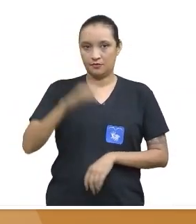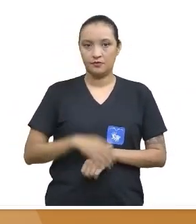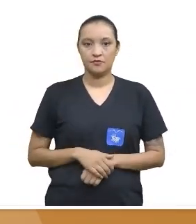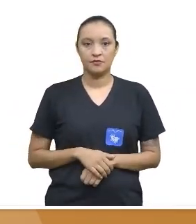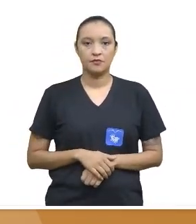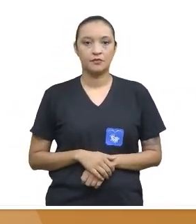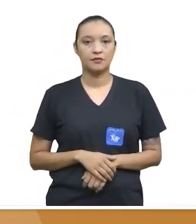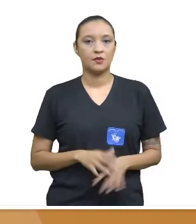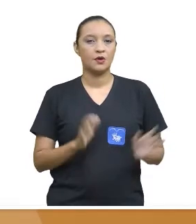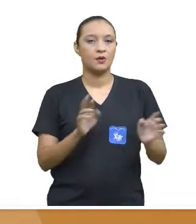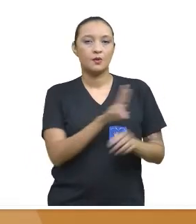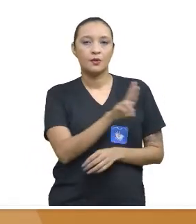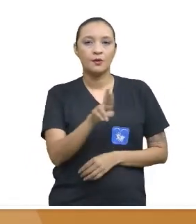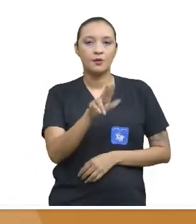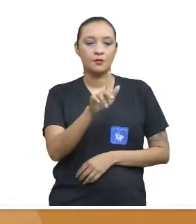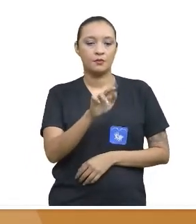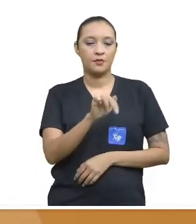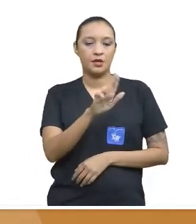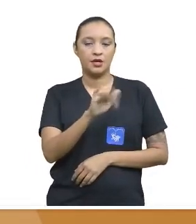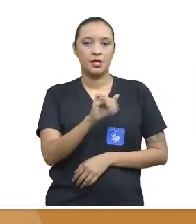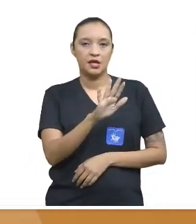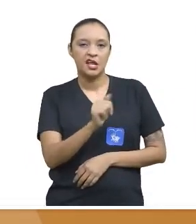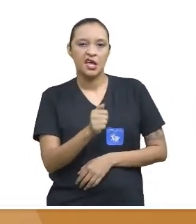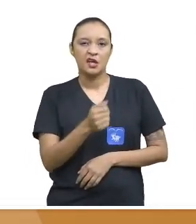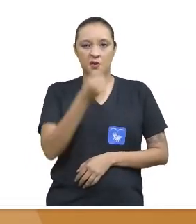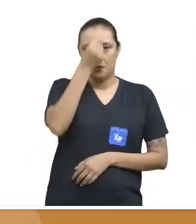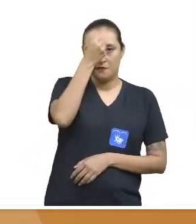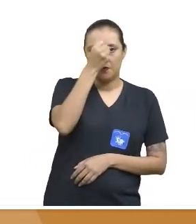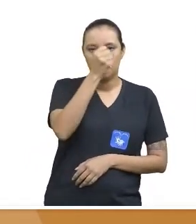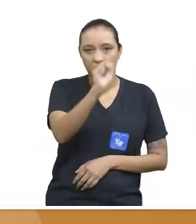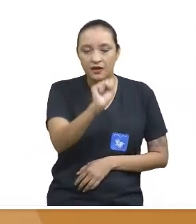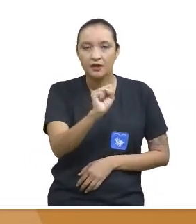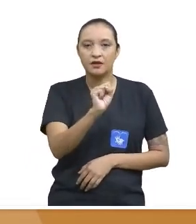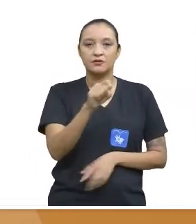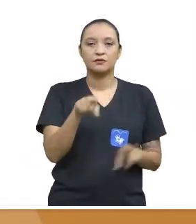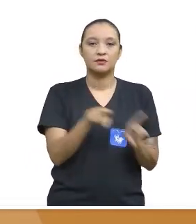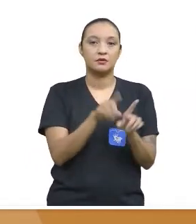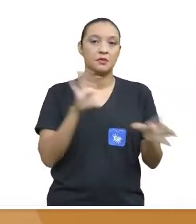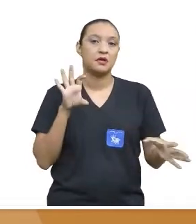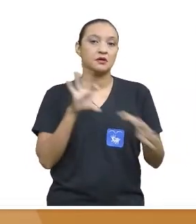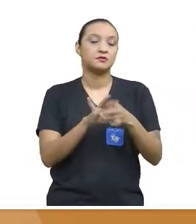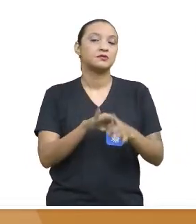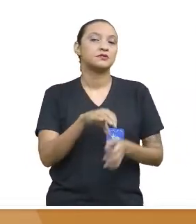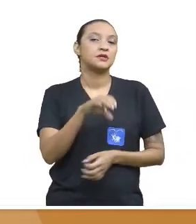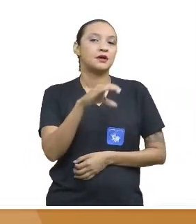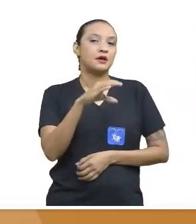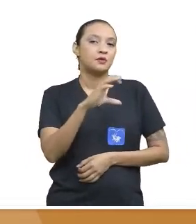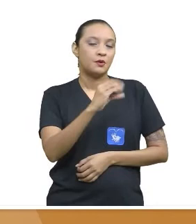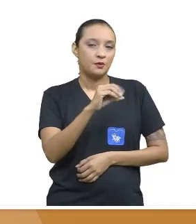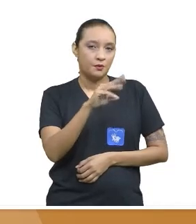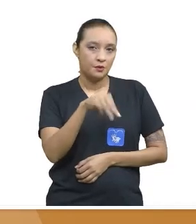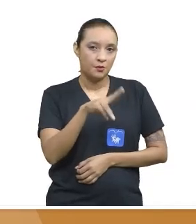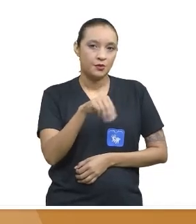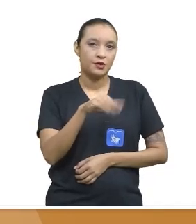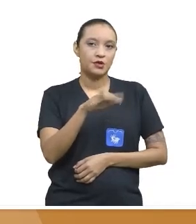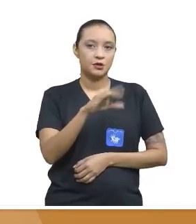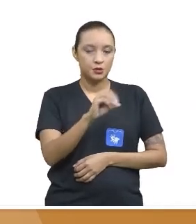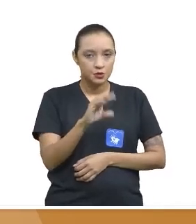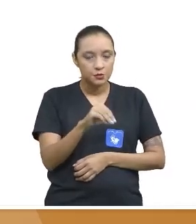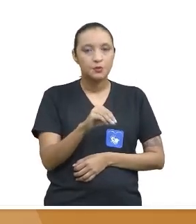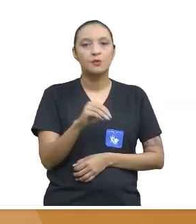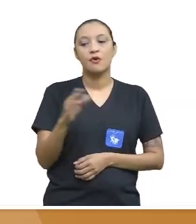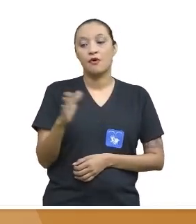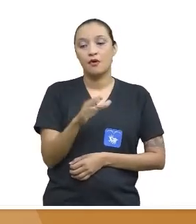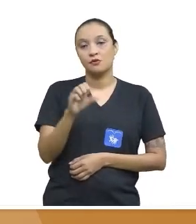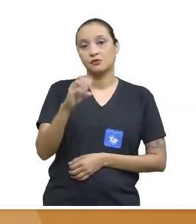como guerrilheiros, subversivos e muitas vezes associados ao comunismo, ao socialismo, ok?